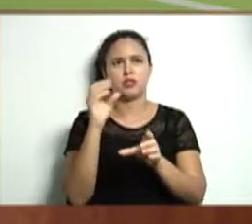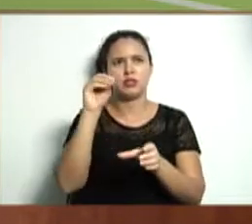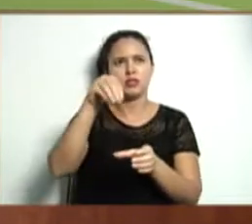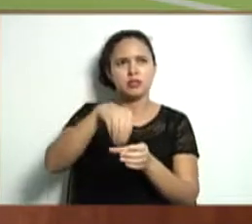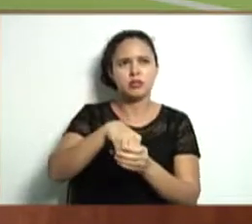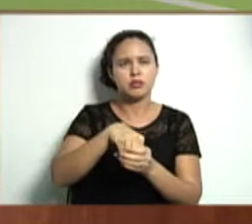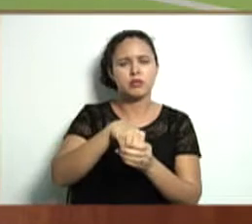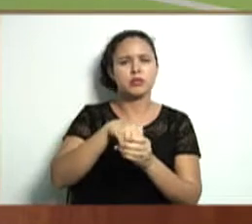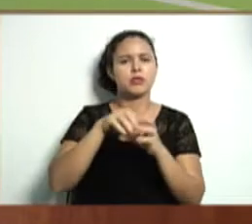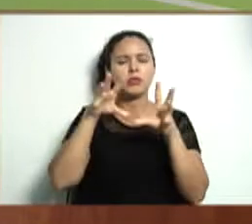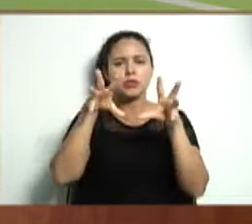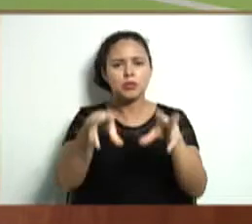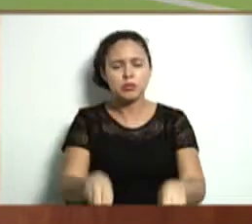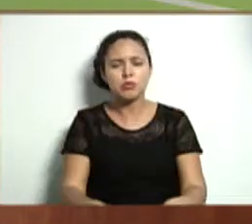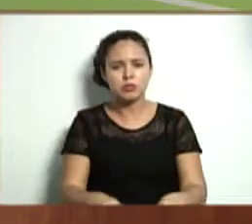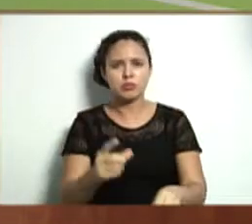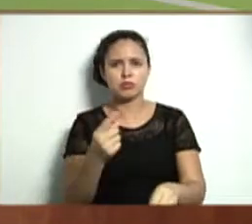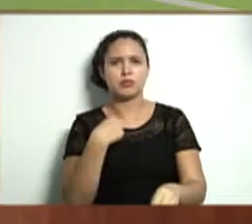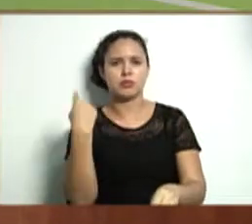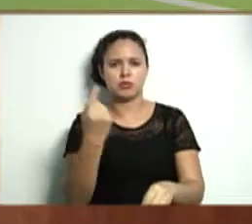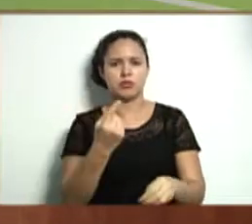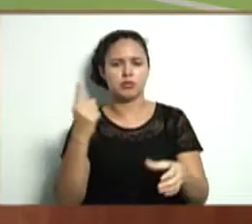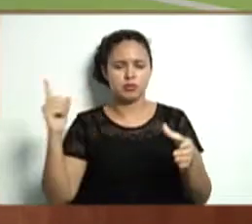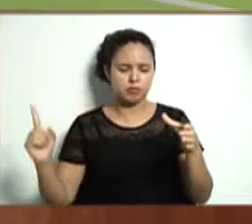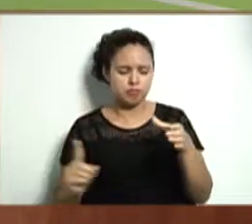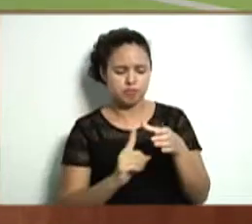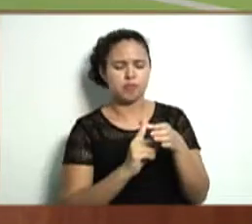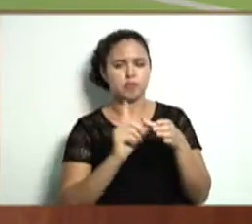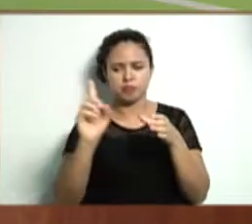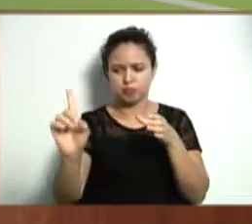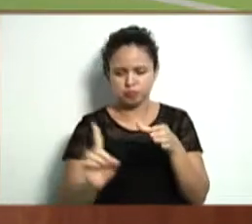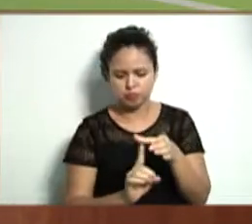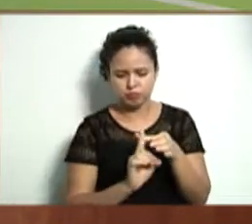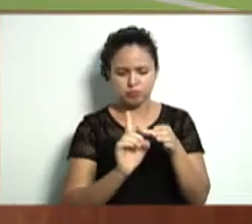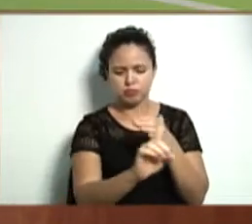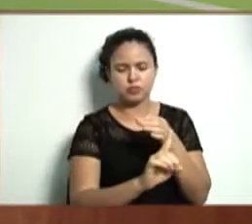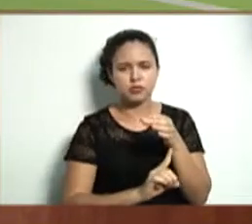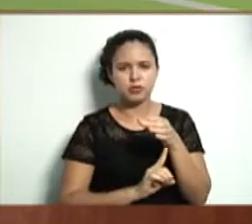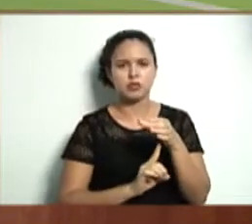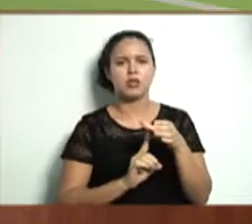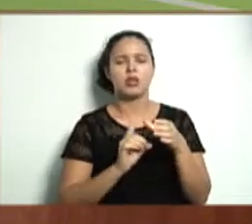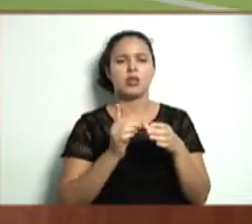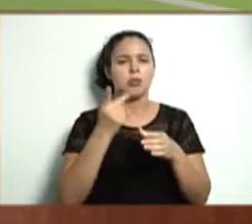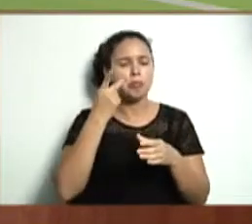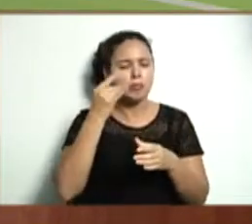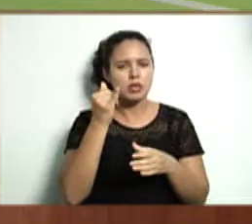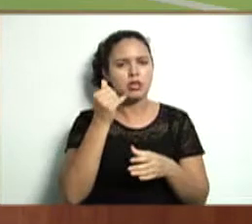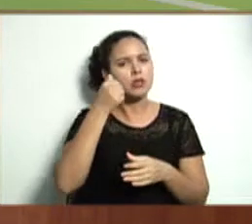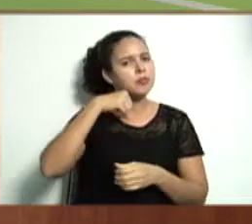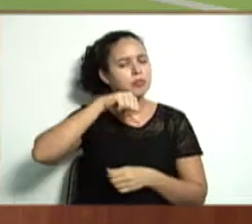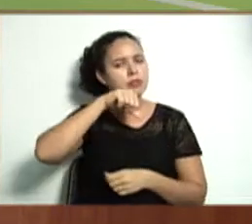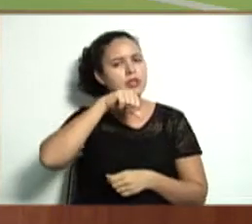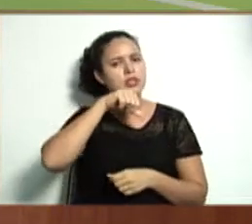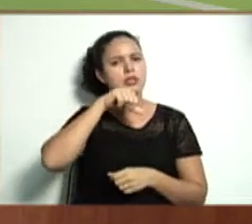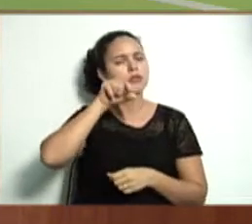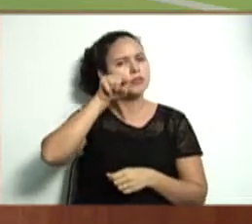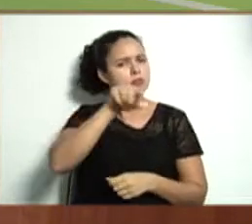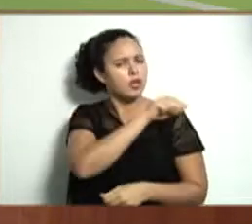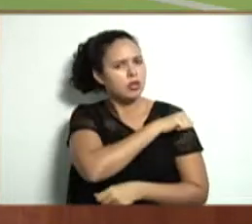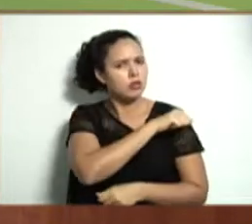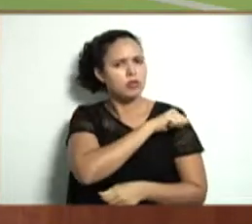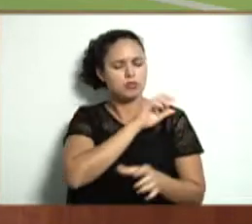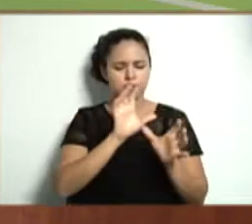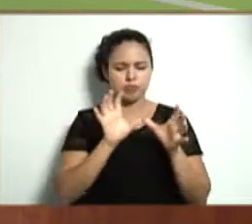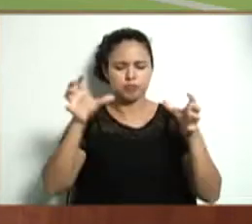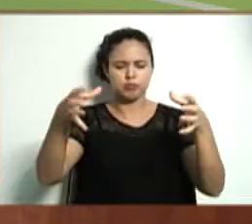de todos nós. Eu, você, seu pai, sua mãe. Então, quando falamos modo da